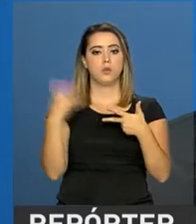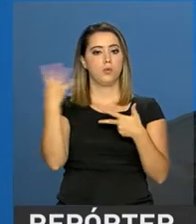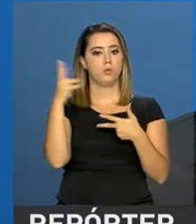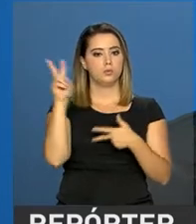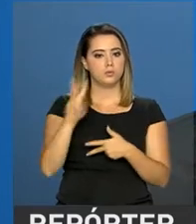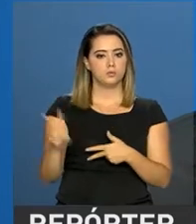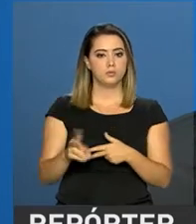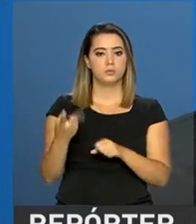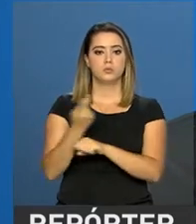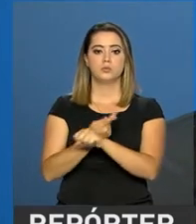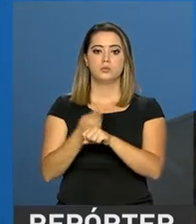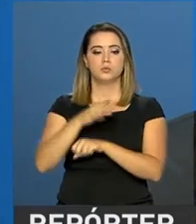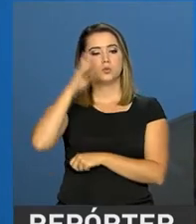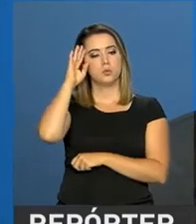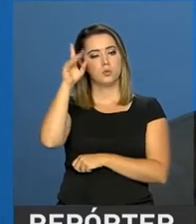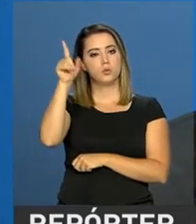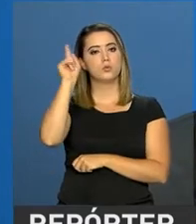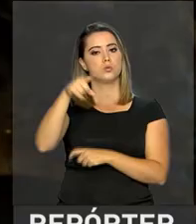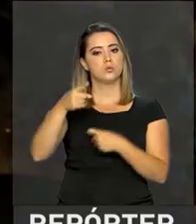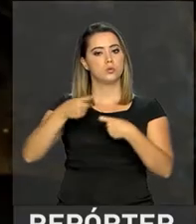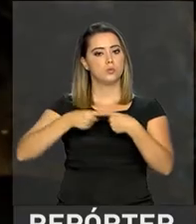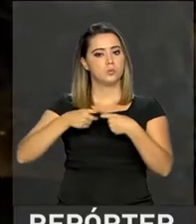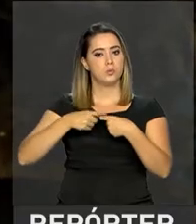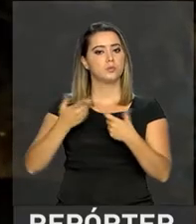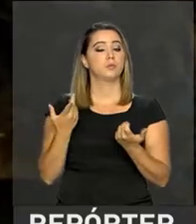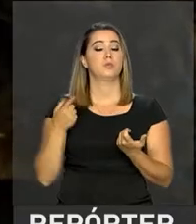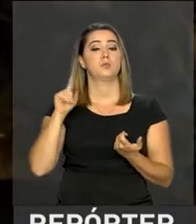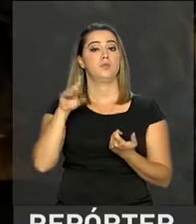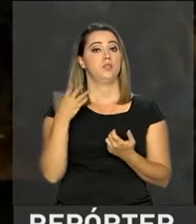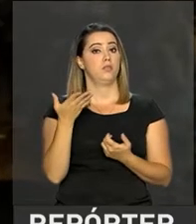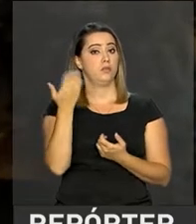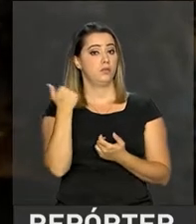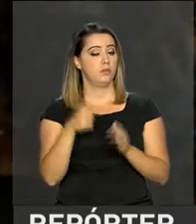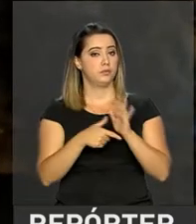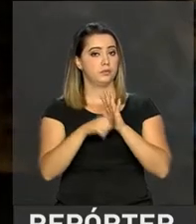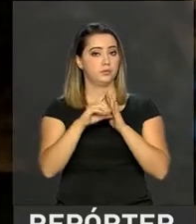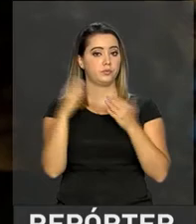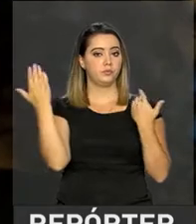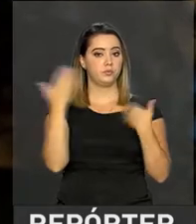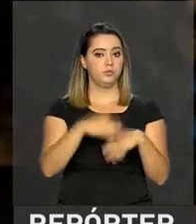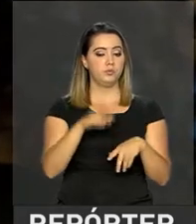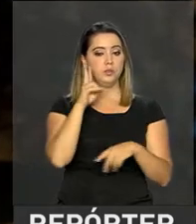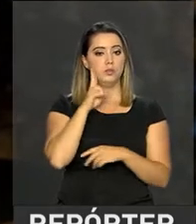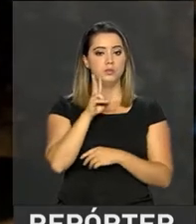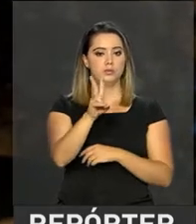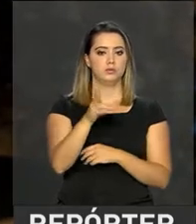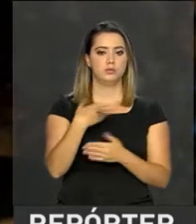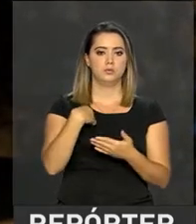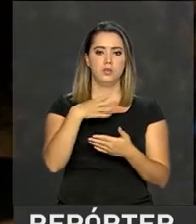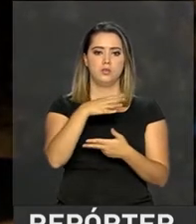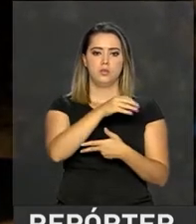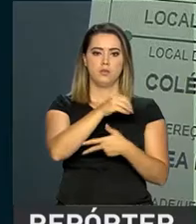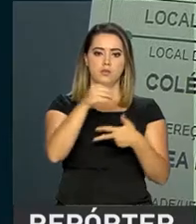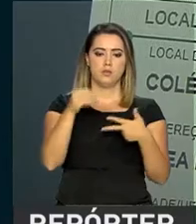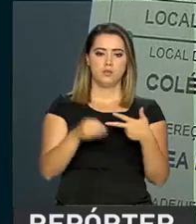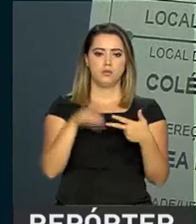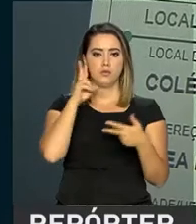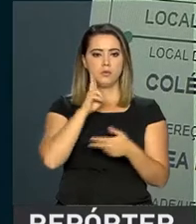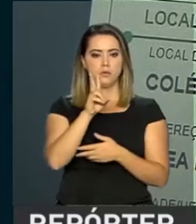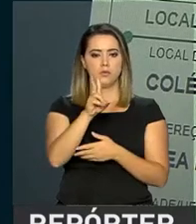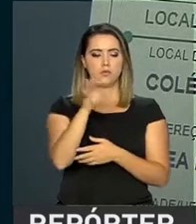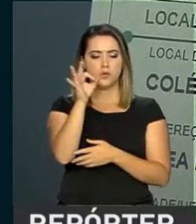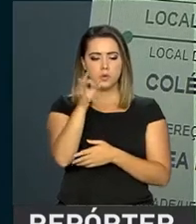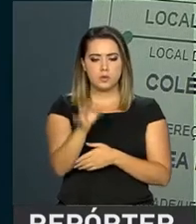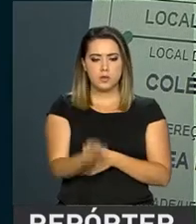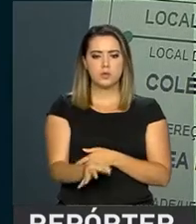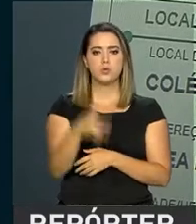vez em busca do sonho de ser médica. Há poucos dias do exame, consultou o cartão de confirmação e